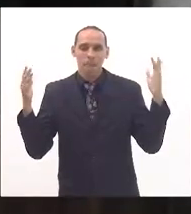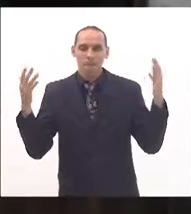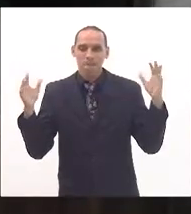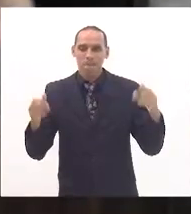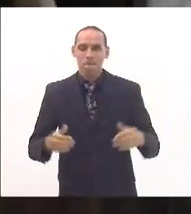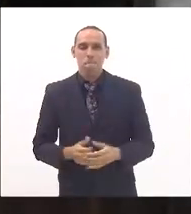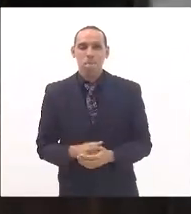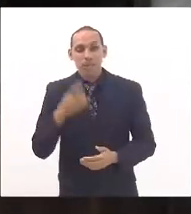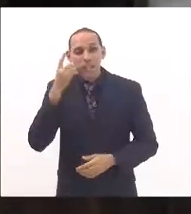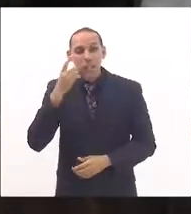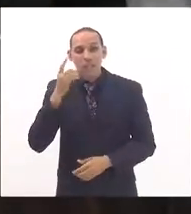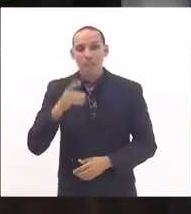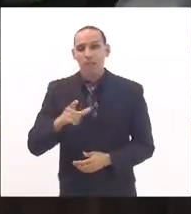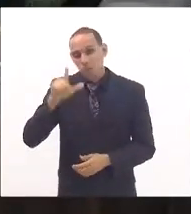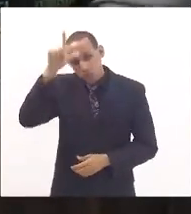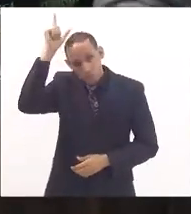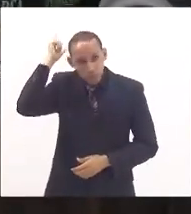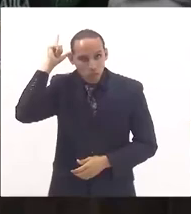Deputado Luiz,